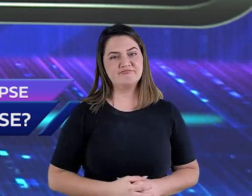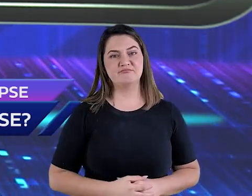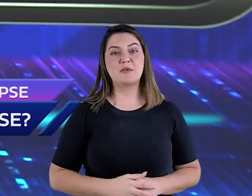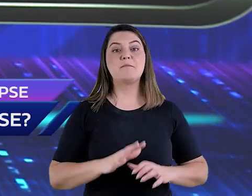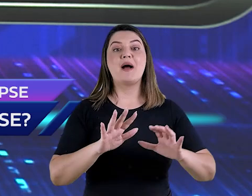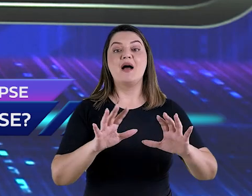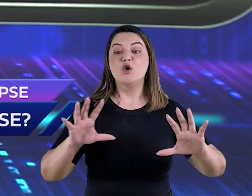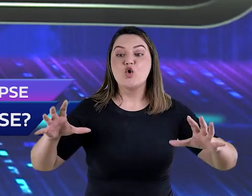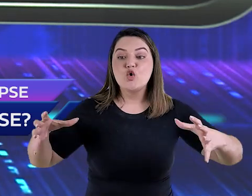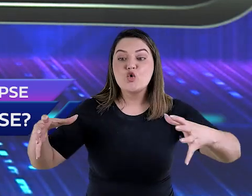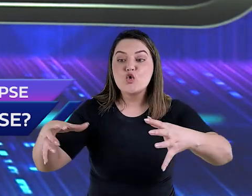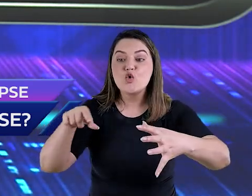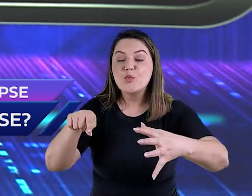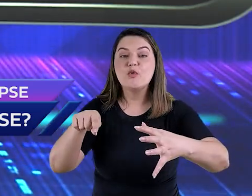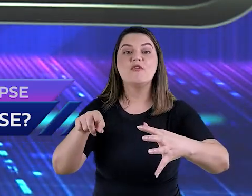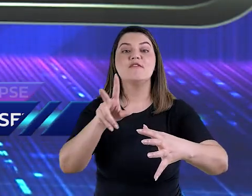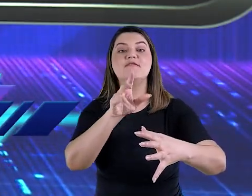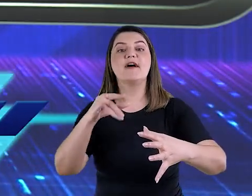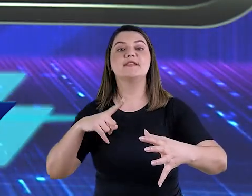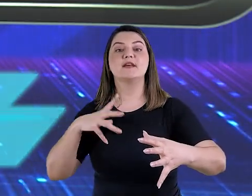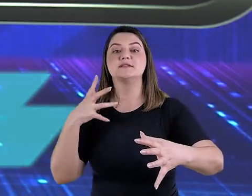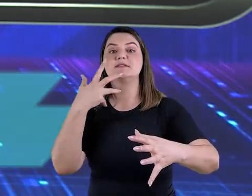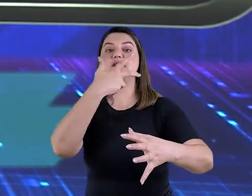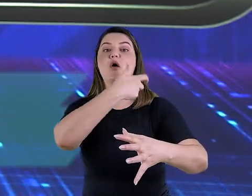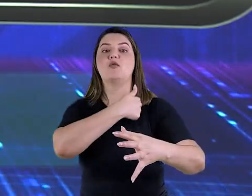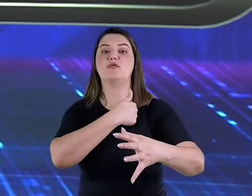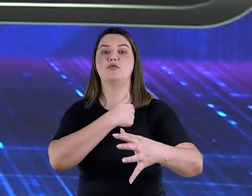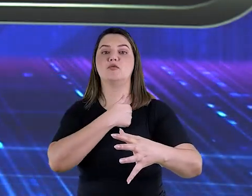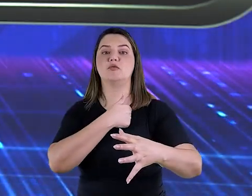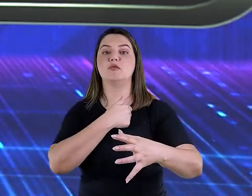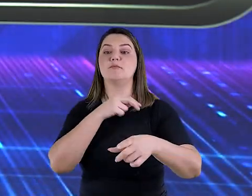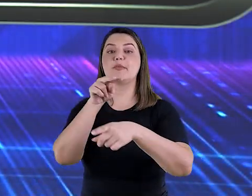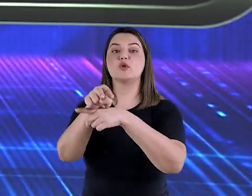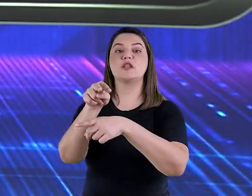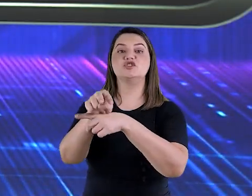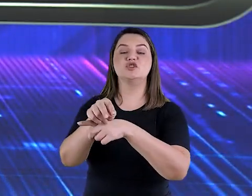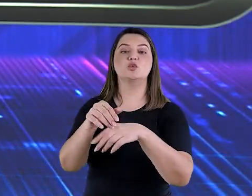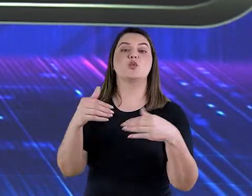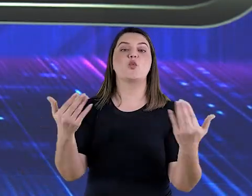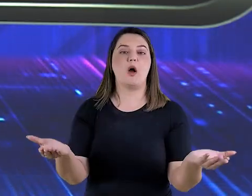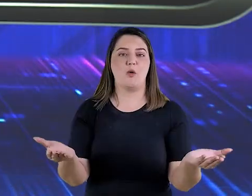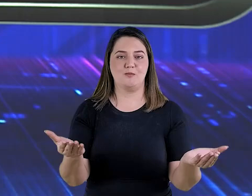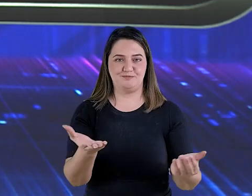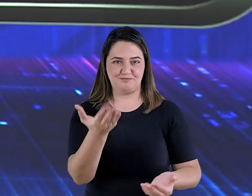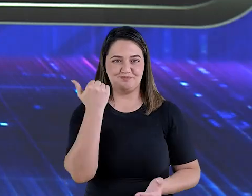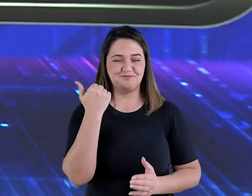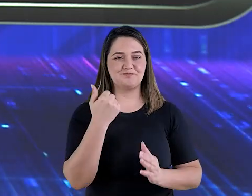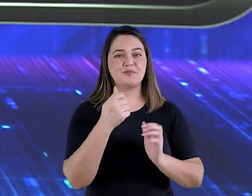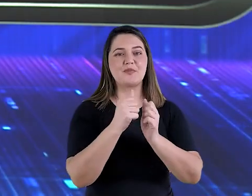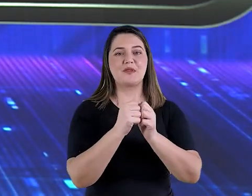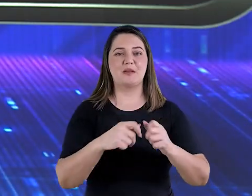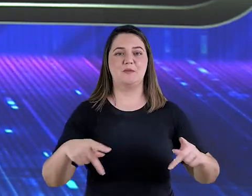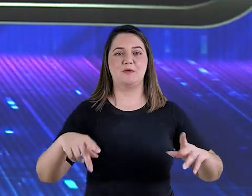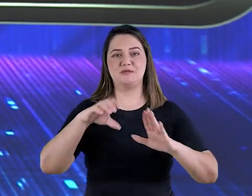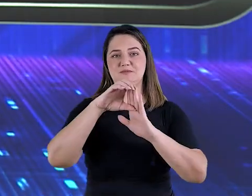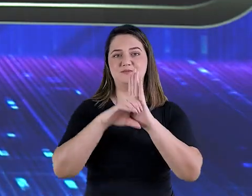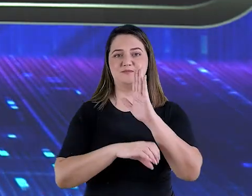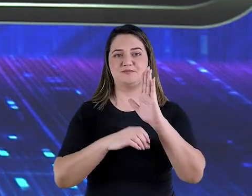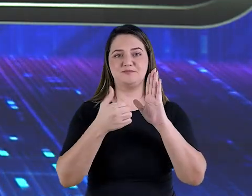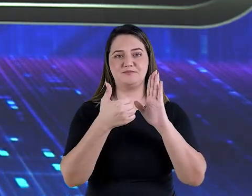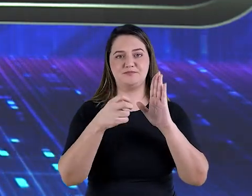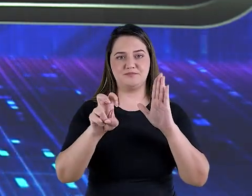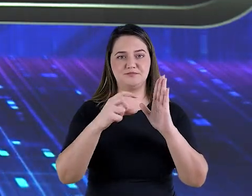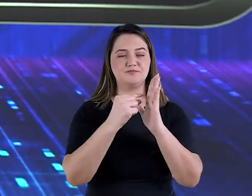pragas. Quem são aqueles que não sofrerão as consequências das pragas? Vamos a Apocalipse capítulo 15,